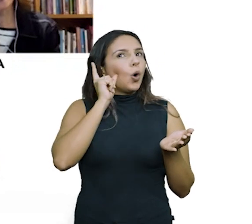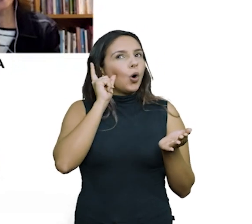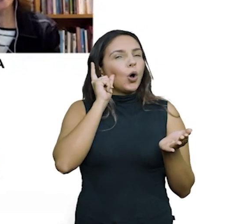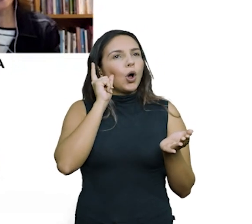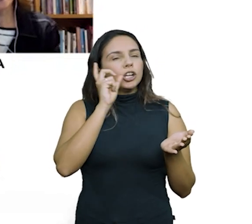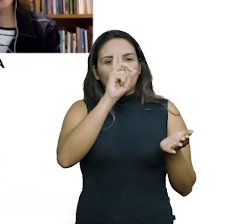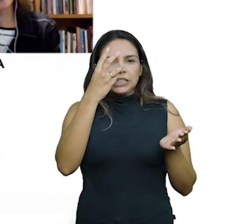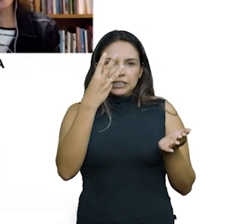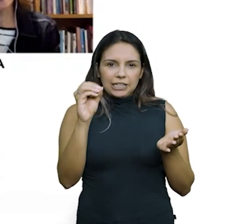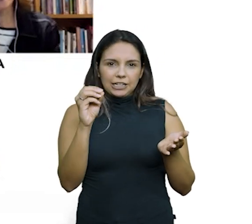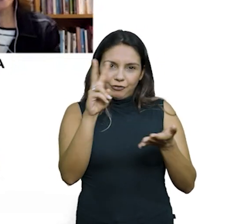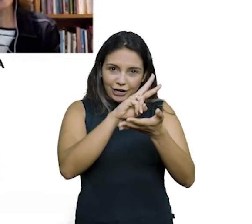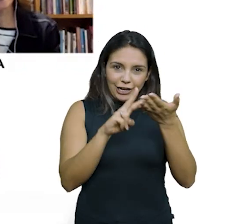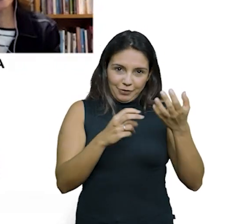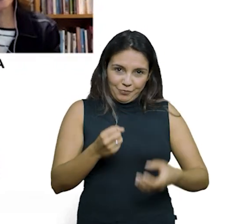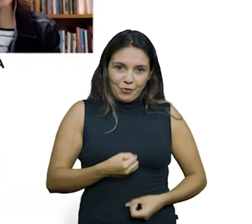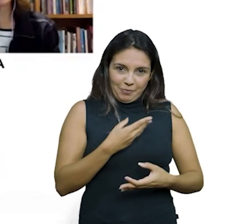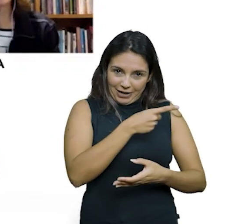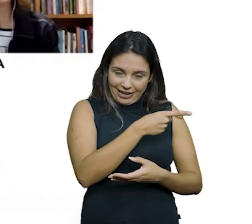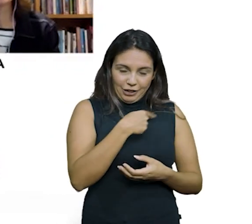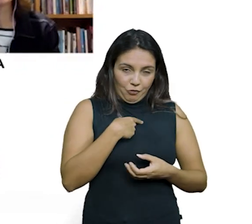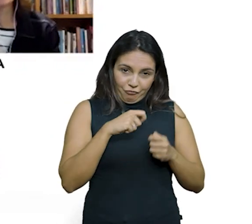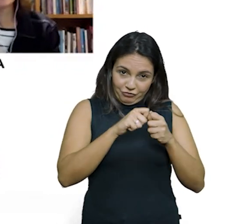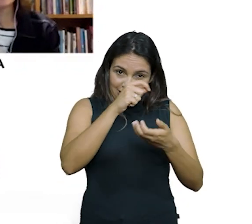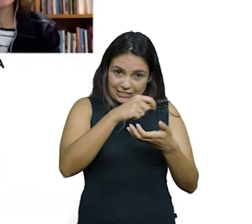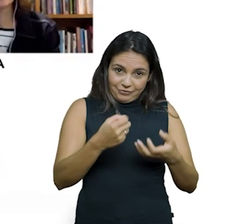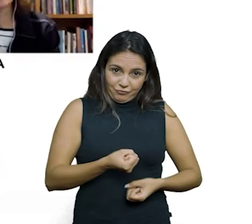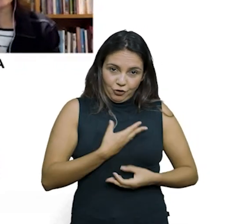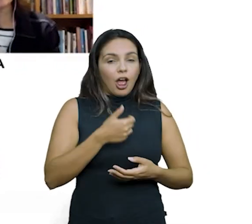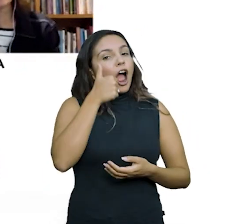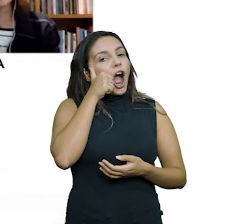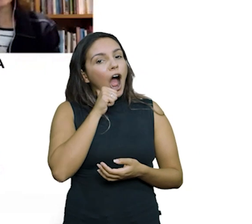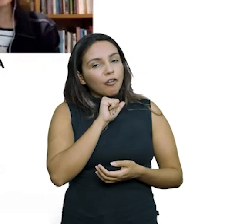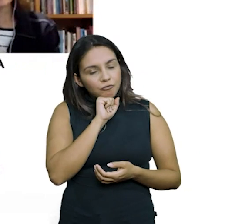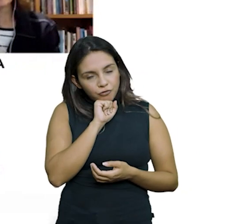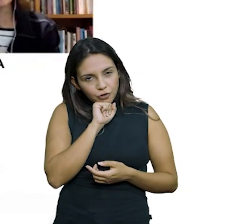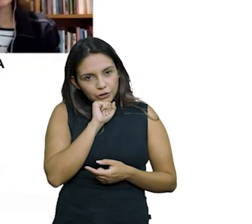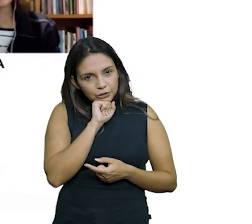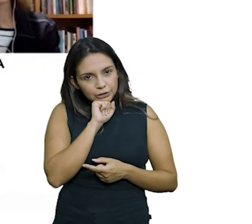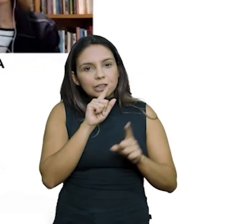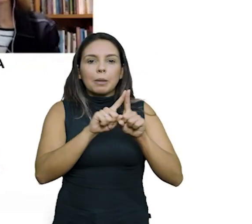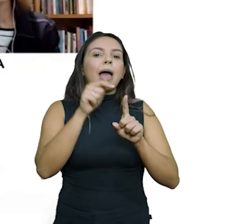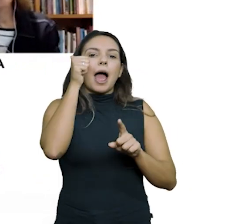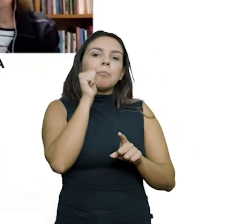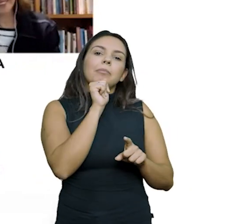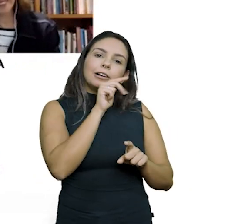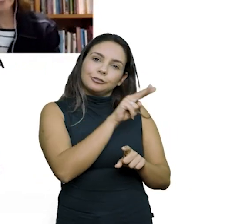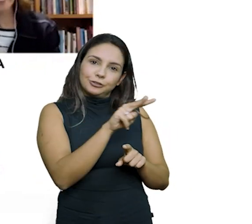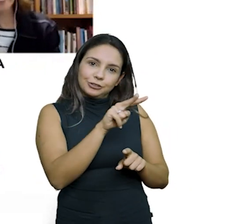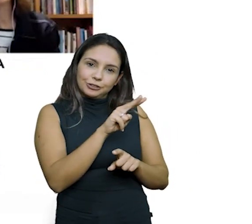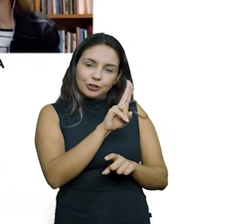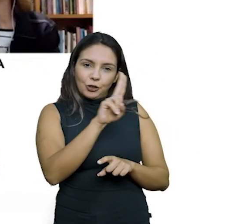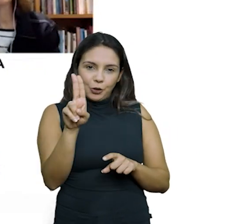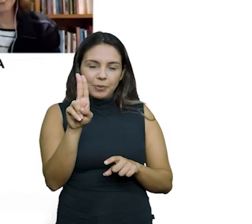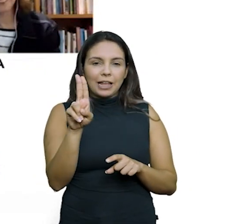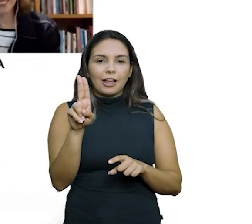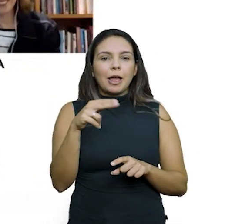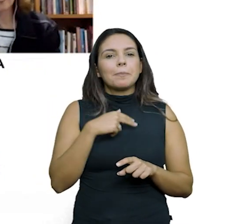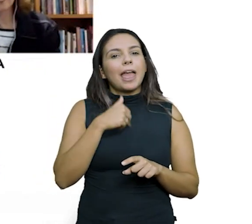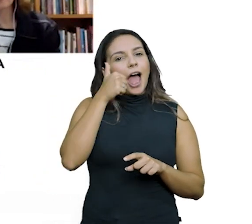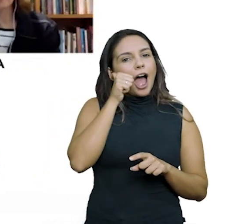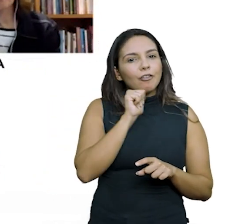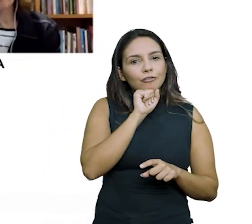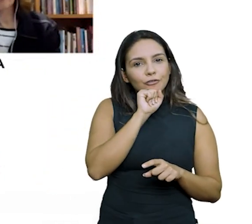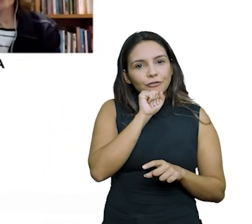ontem, dia 30. Então eu vou ler um poema que eu fiz para ela. Fiz para minha avó, mas serve para minha mãe, porque o poema se chama assim,